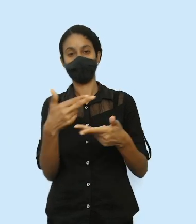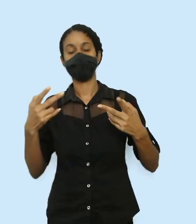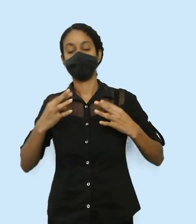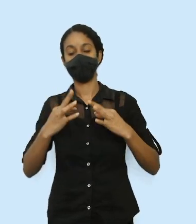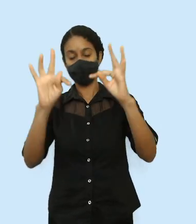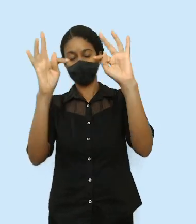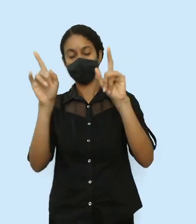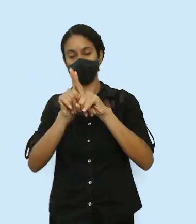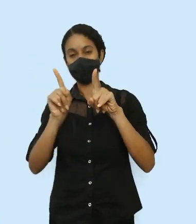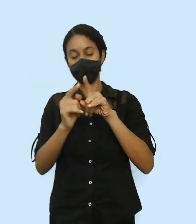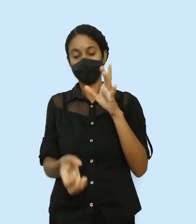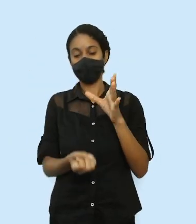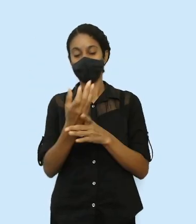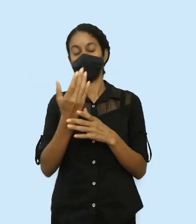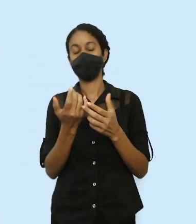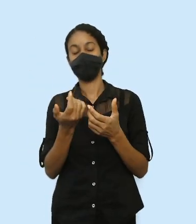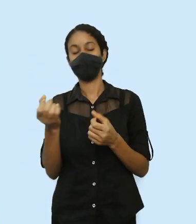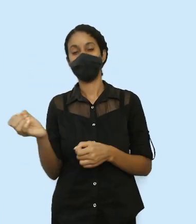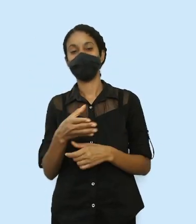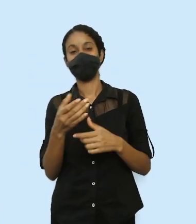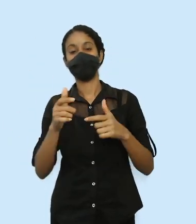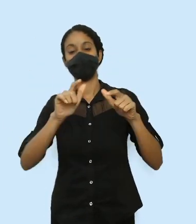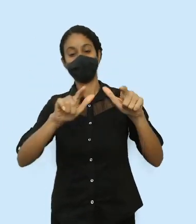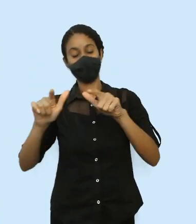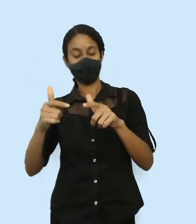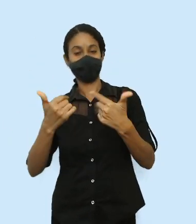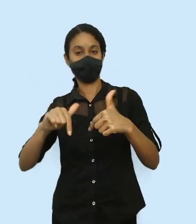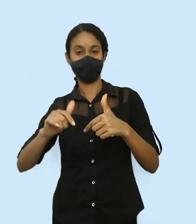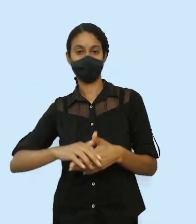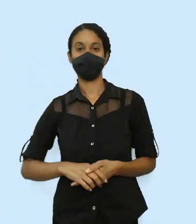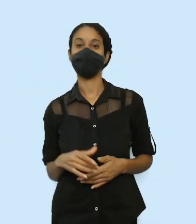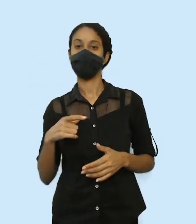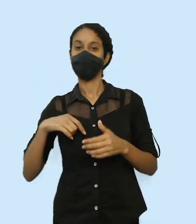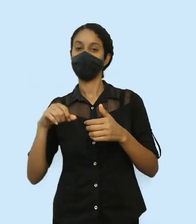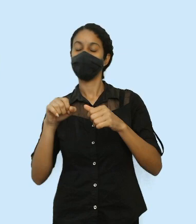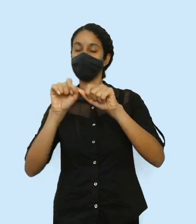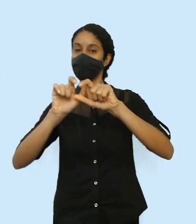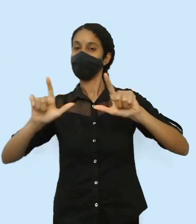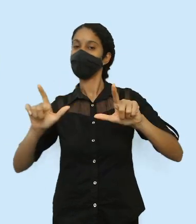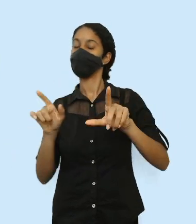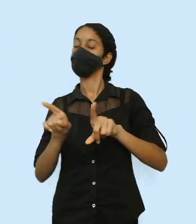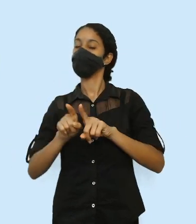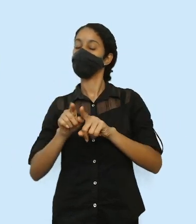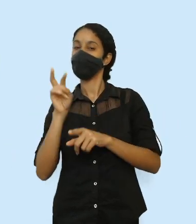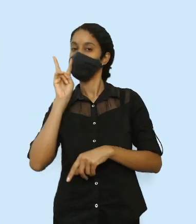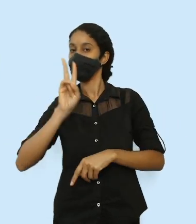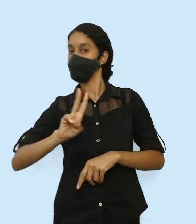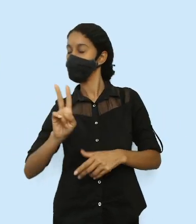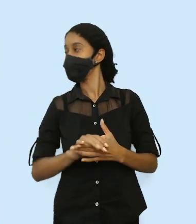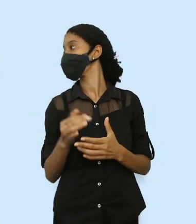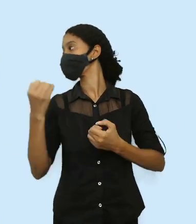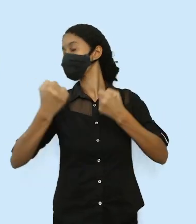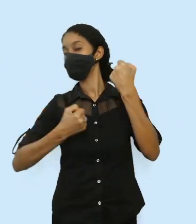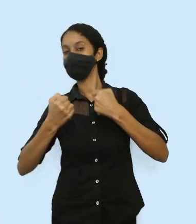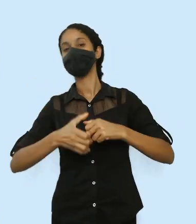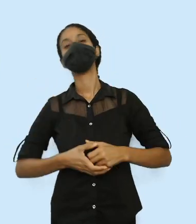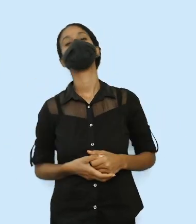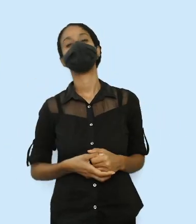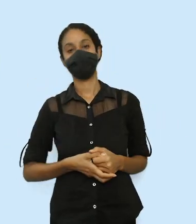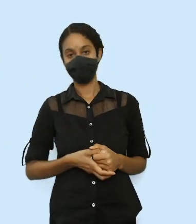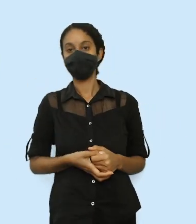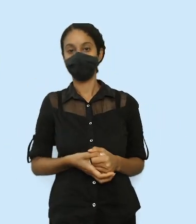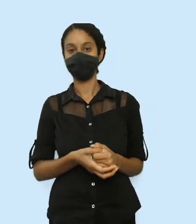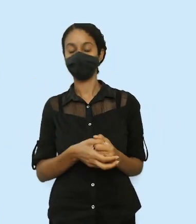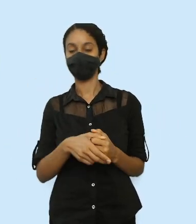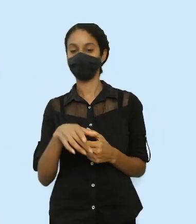tecnologia, ela também cria novos postos de trabalho. A gente vai ter imagens aí da Revolução Industrial, olha só, os carros,